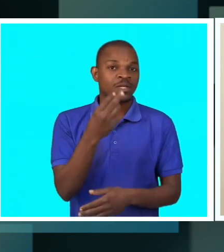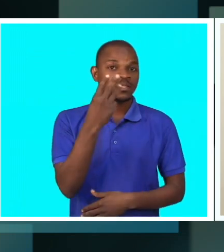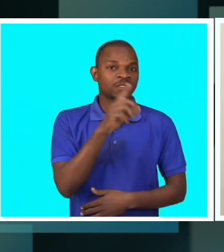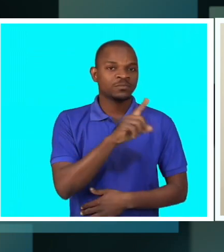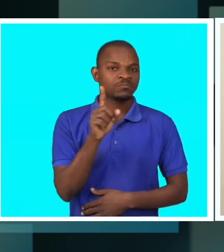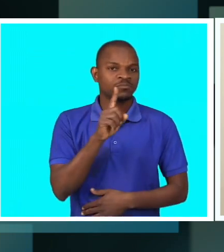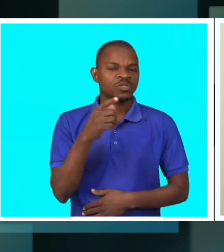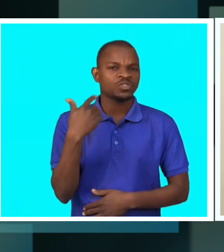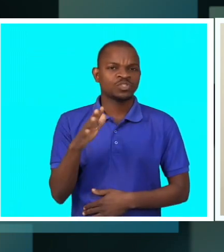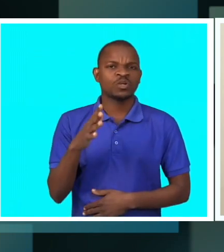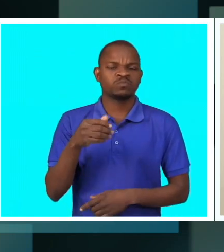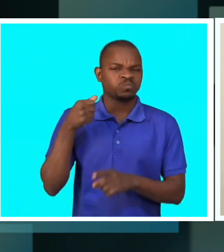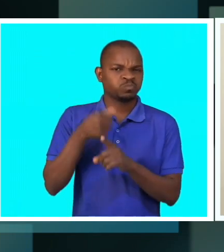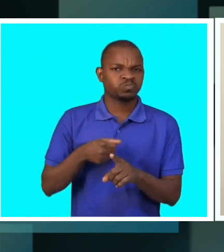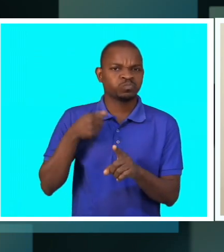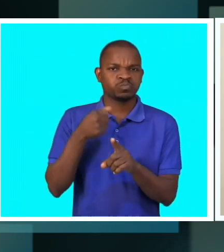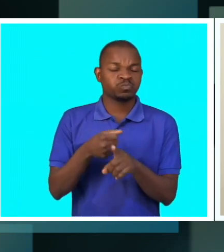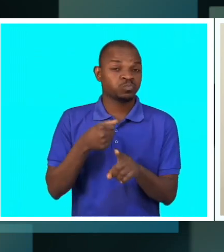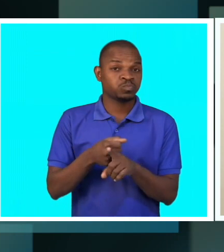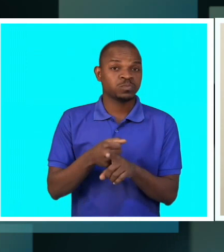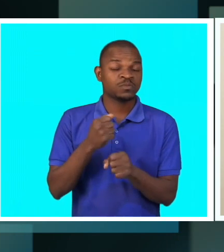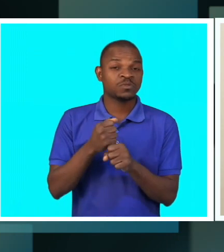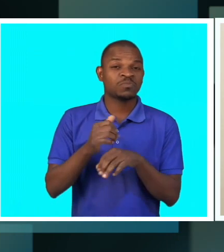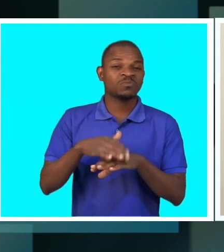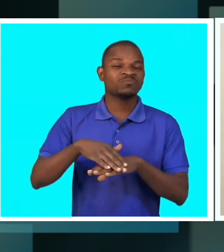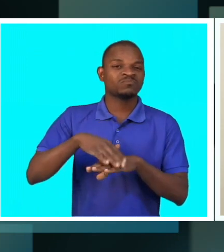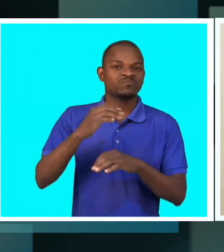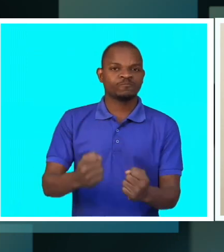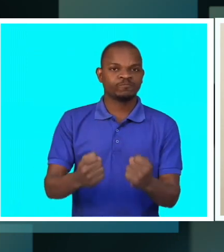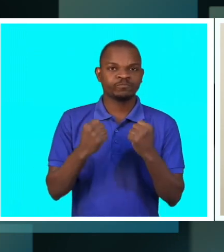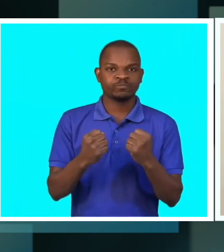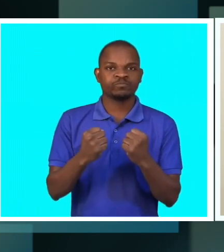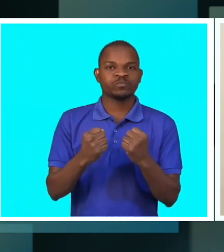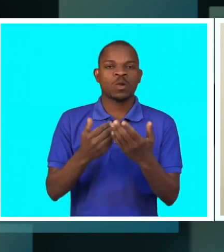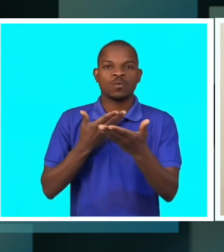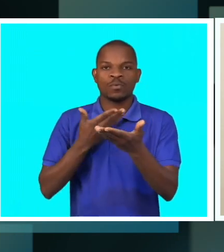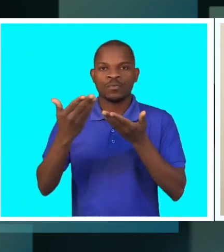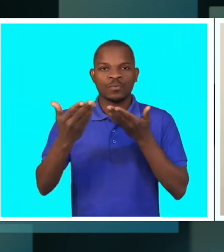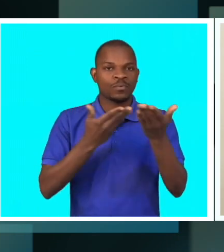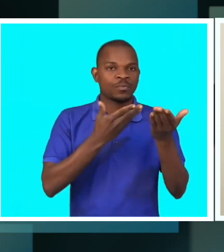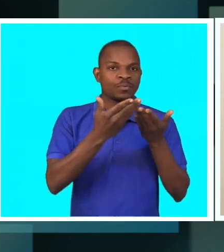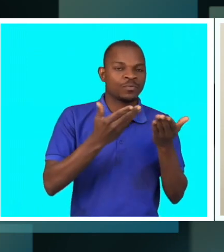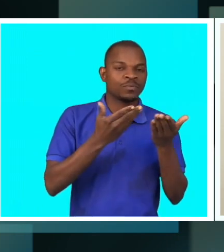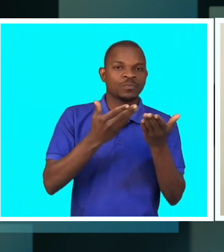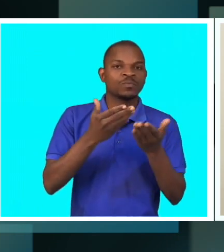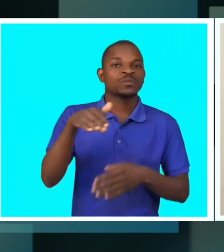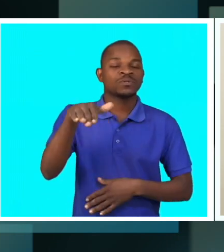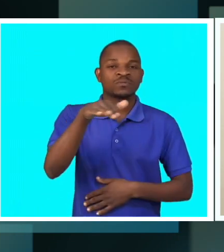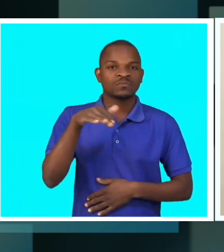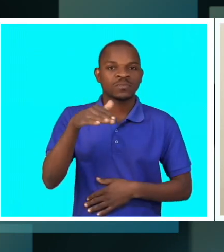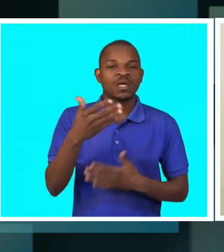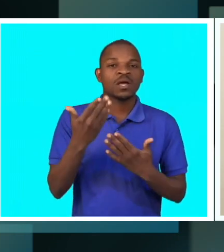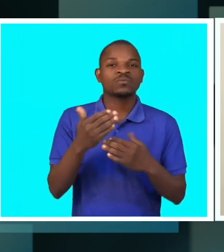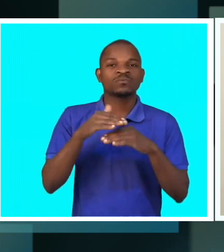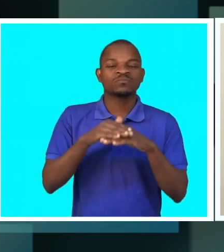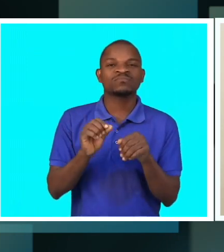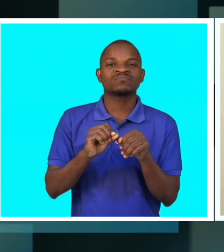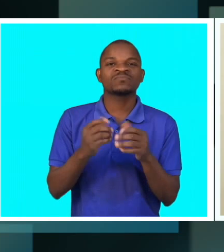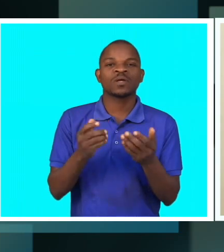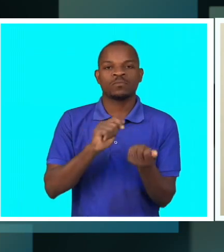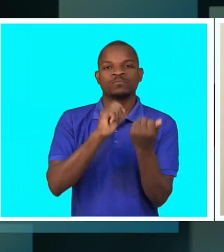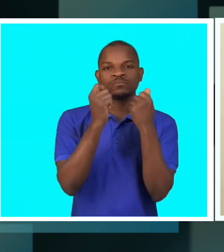três meses efetuaram um trabalho muito forte na interação com as comunidades, estando